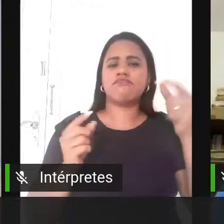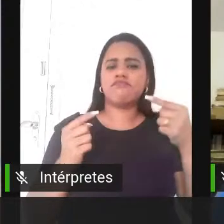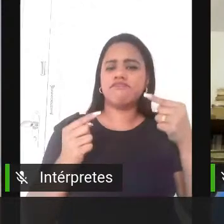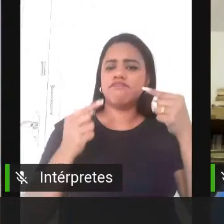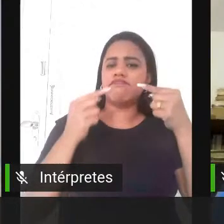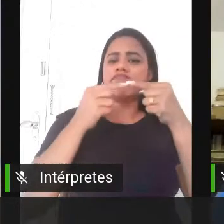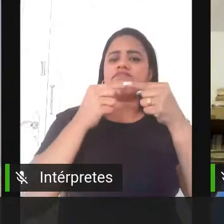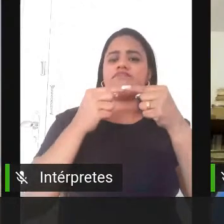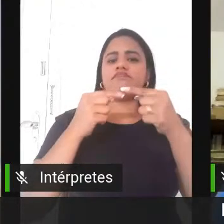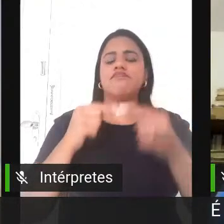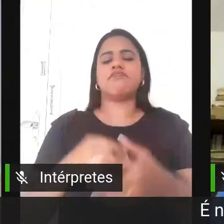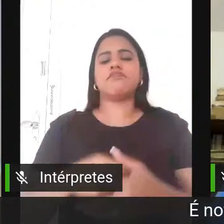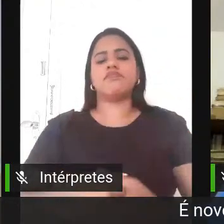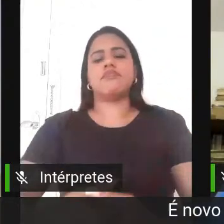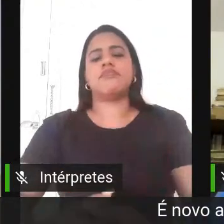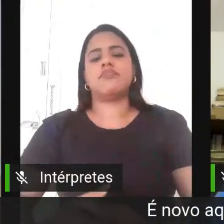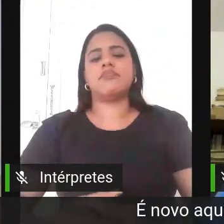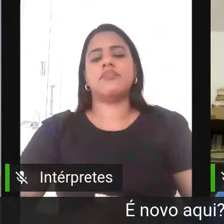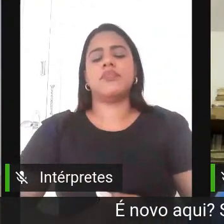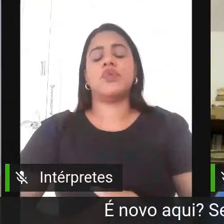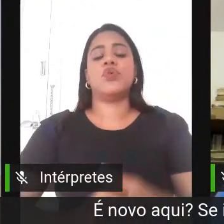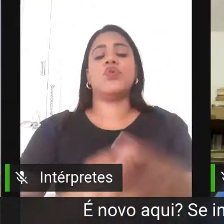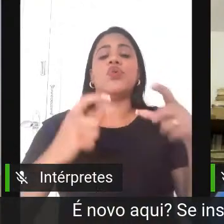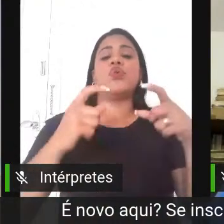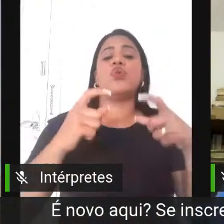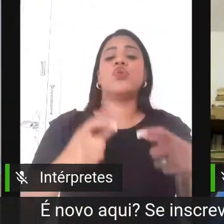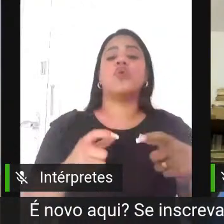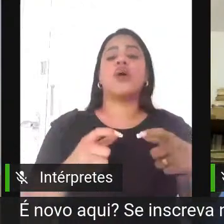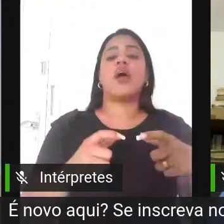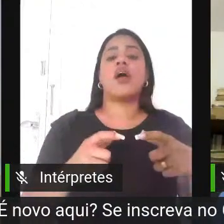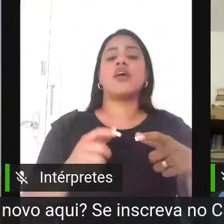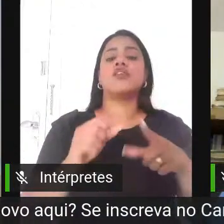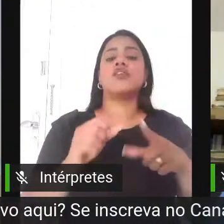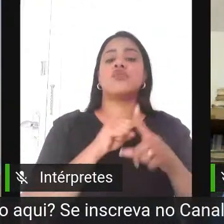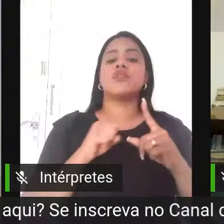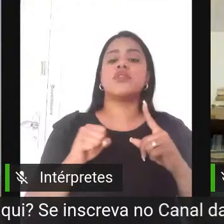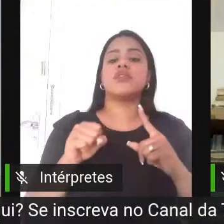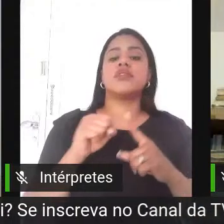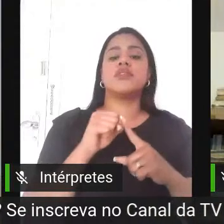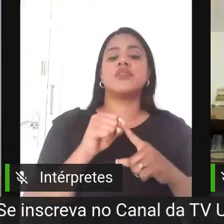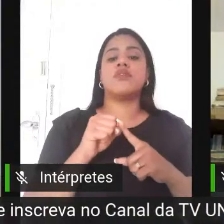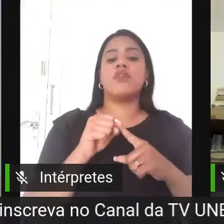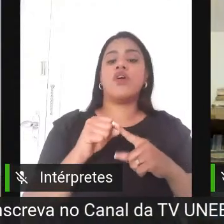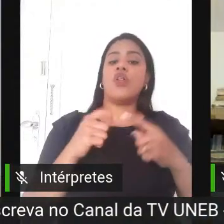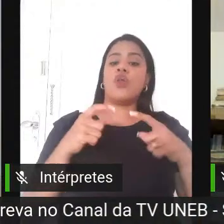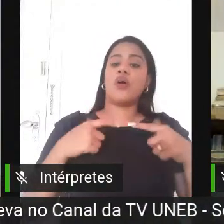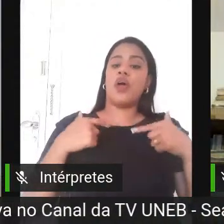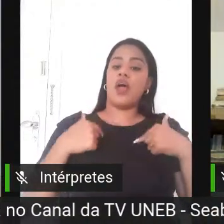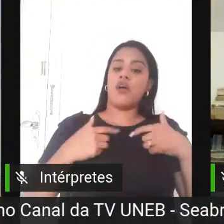ao espaço social, ao lugar do meu nascimento,